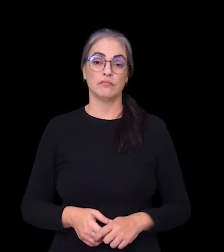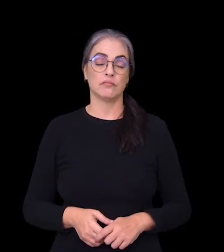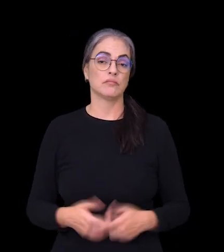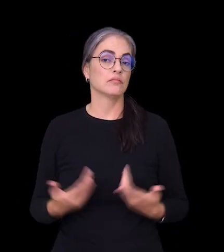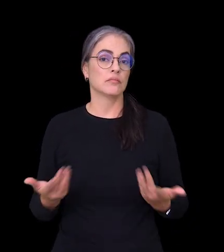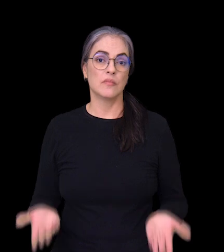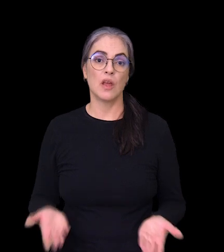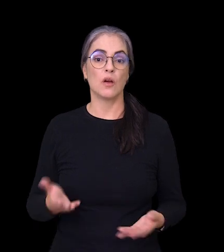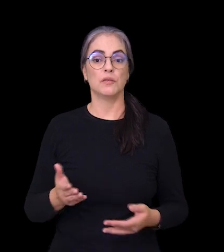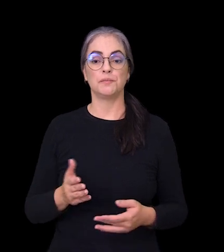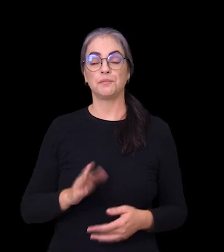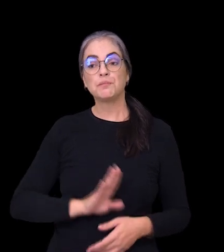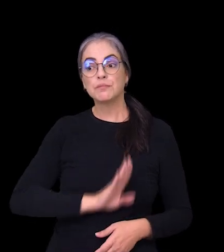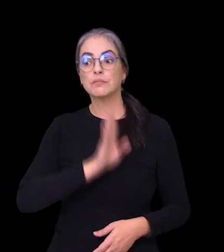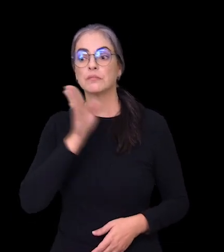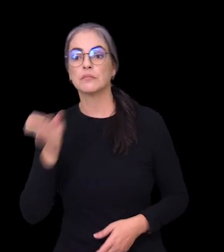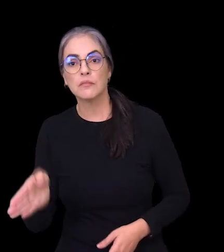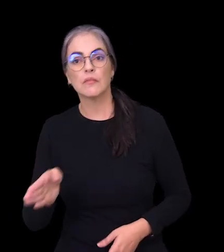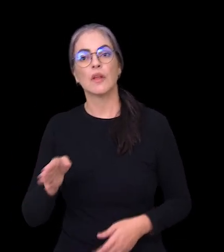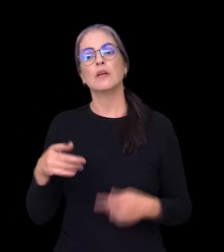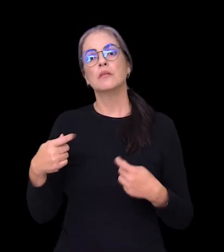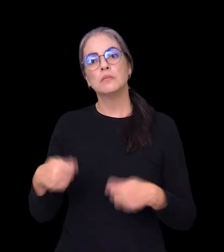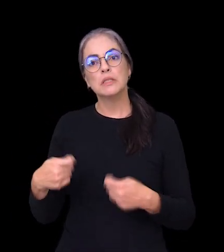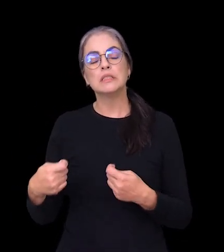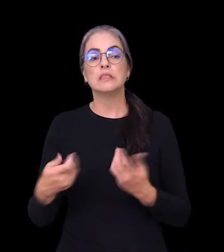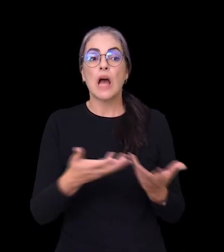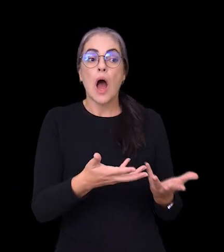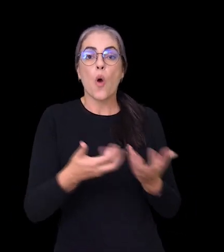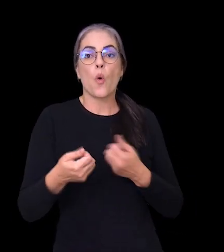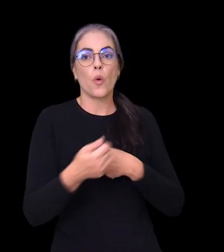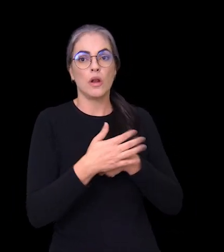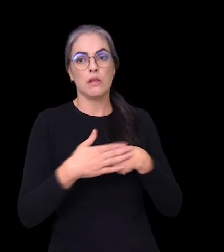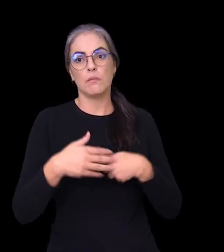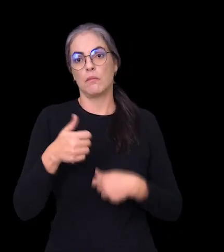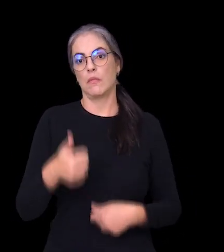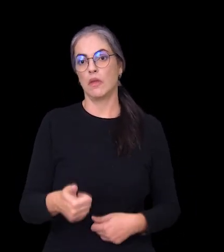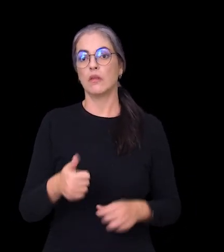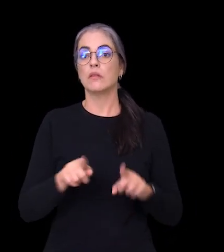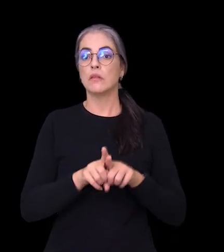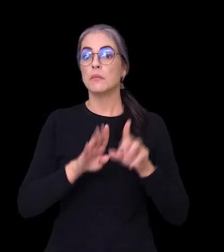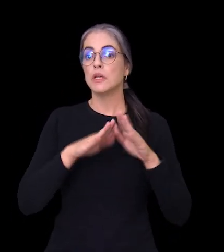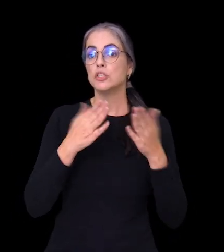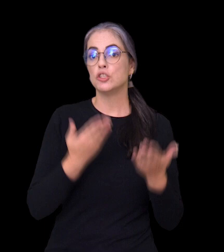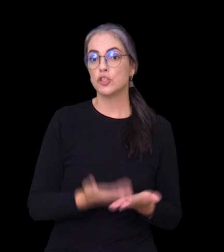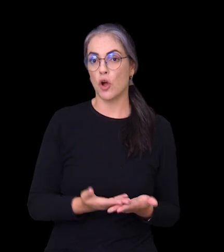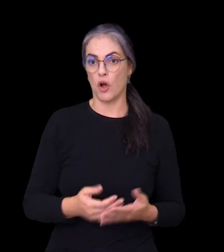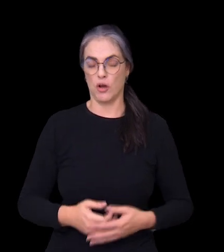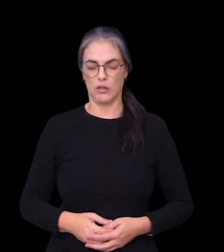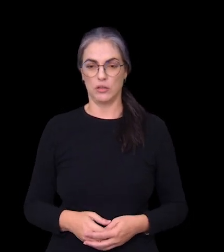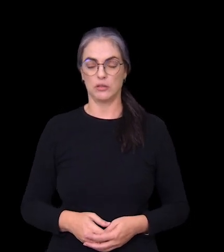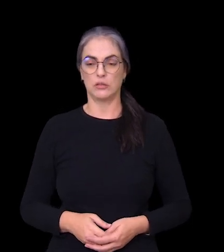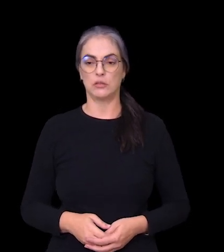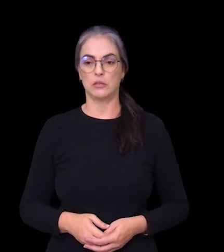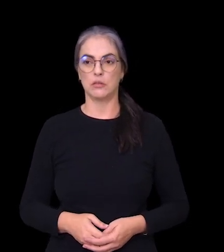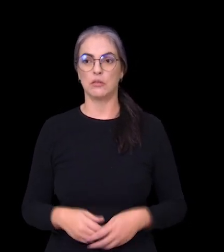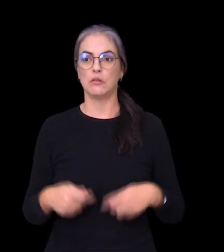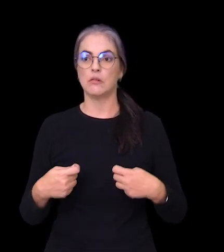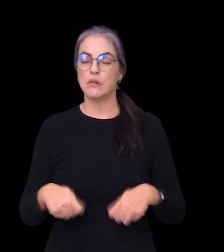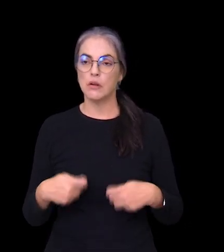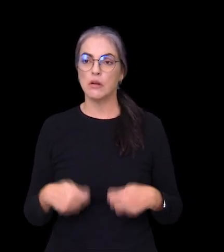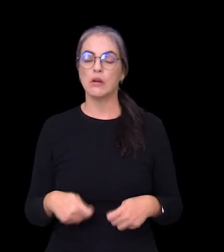serviço de saúde esse acolhimento, nas próprias escolas, né? Então, passar por essa gestação, esse olhar de,